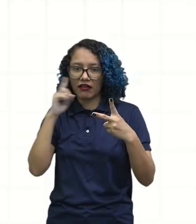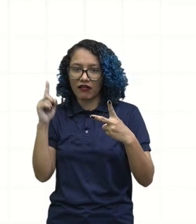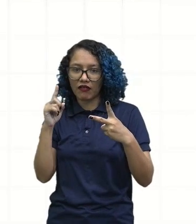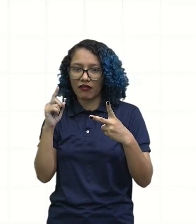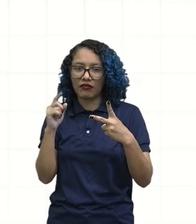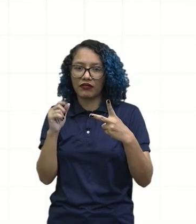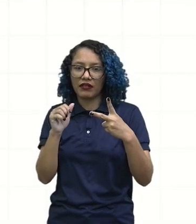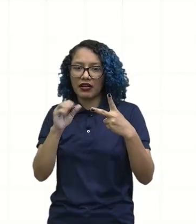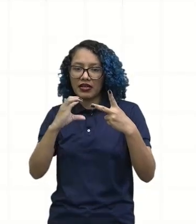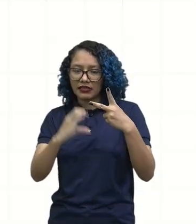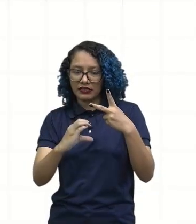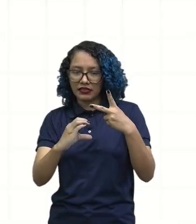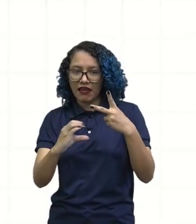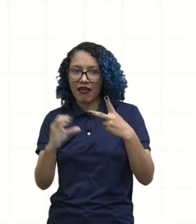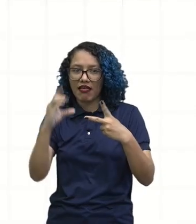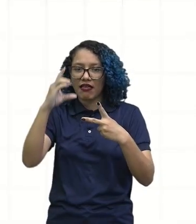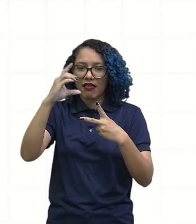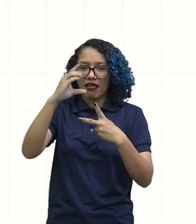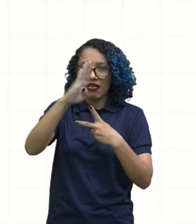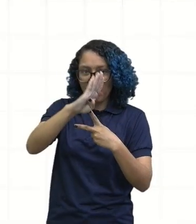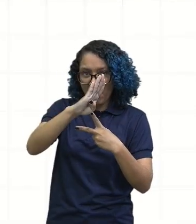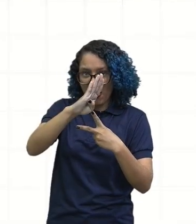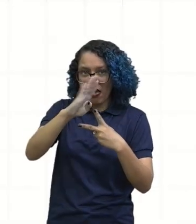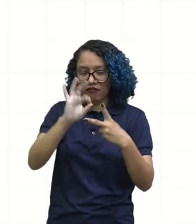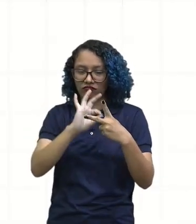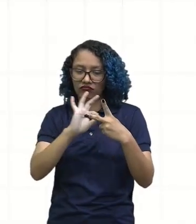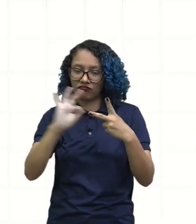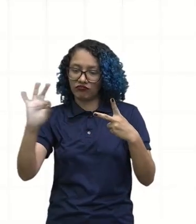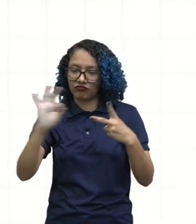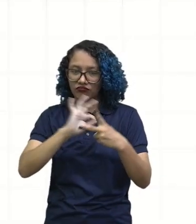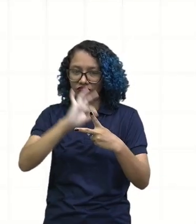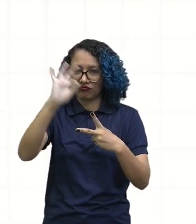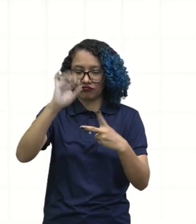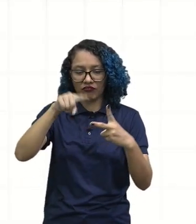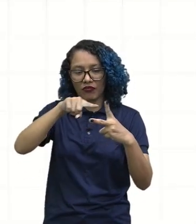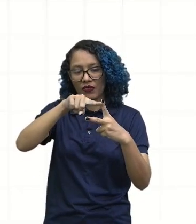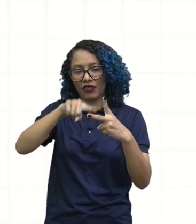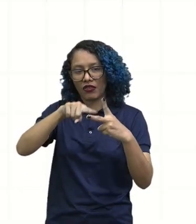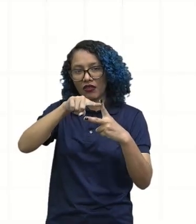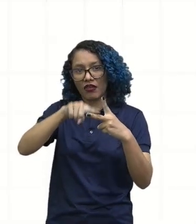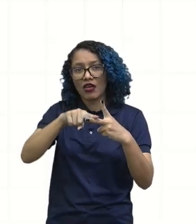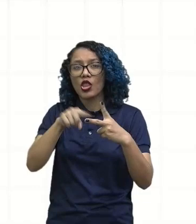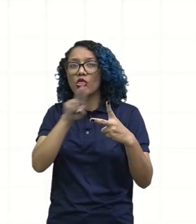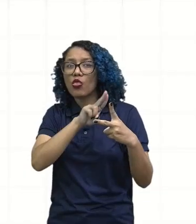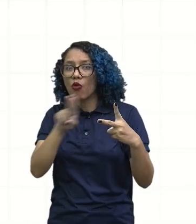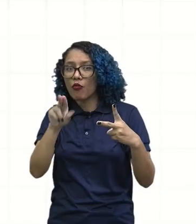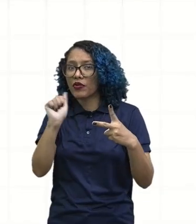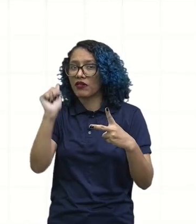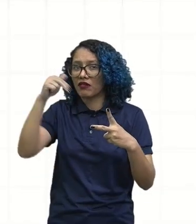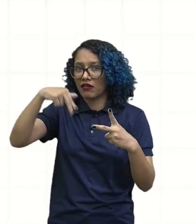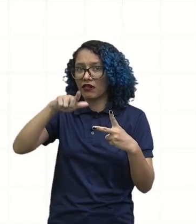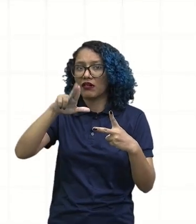a semirreta AB. Beleza? Falamos, lembramos a definição. Bora avançar aqui o que nos aguarda?